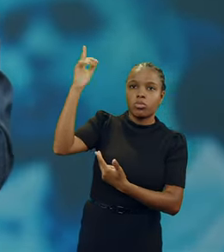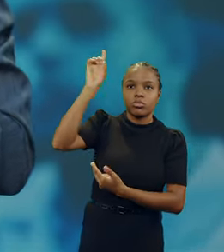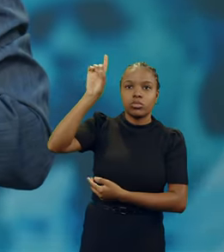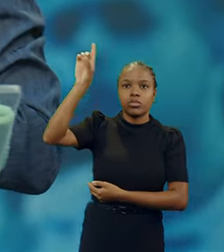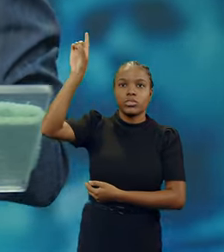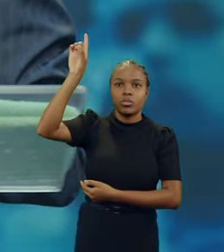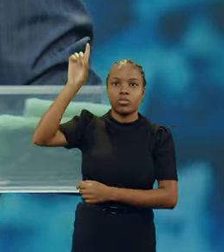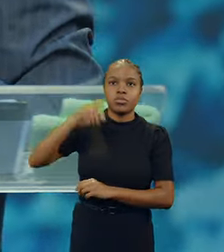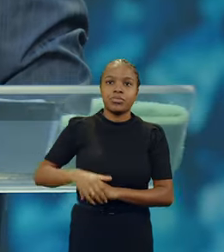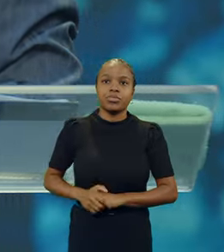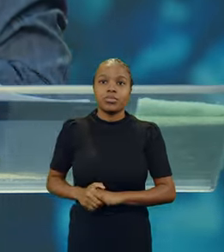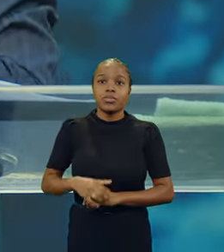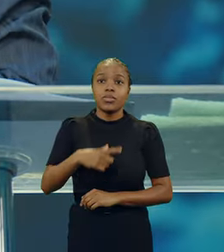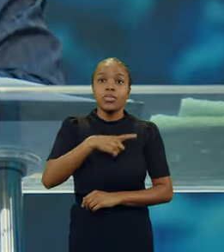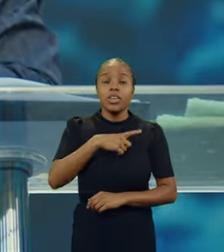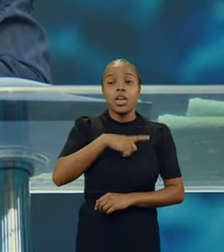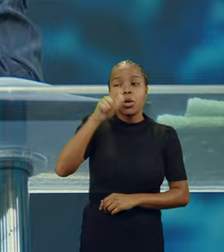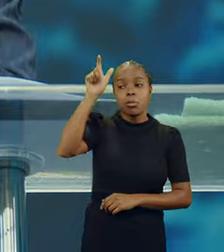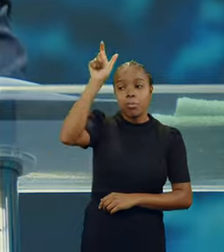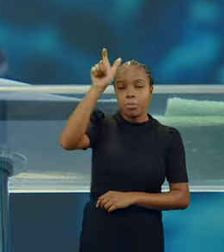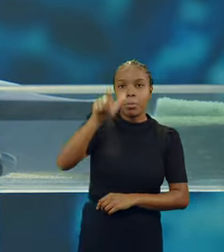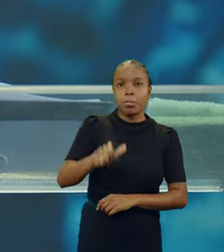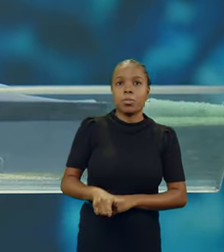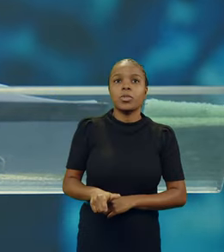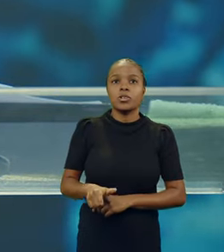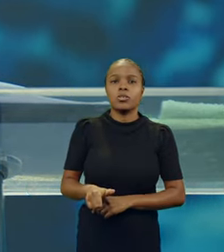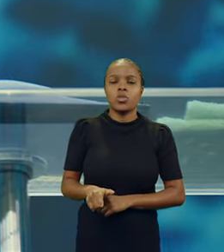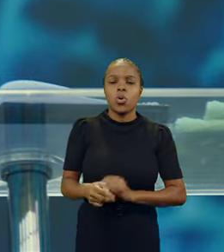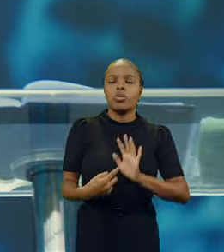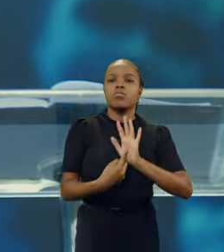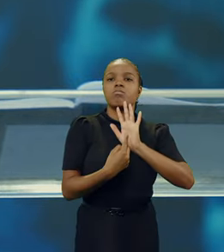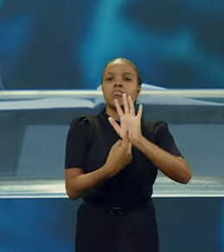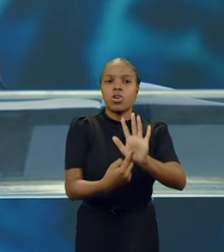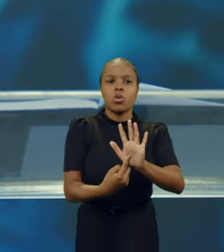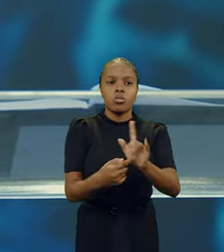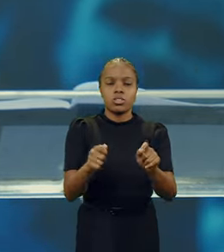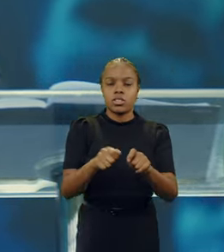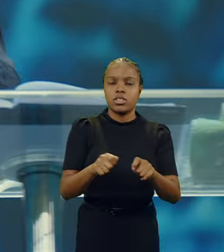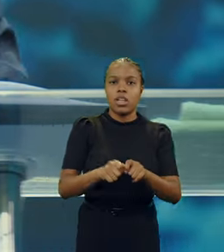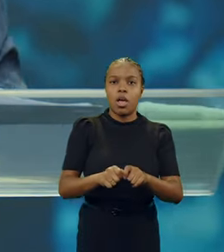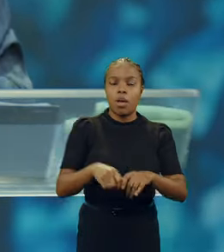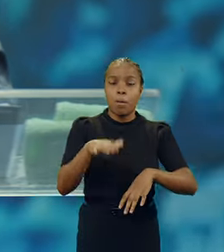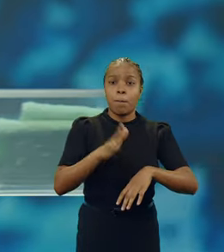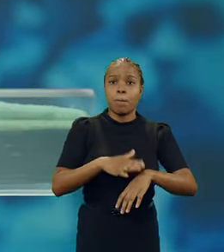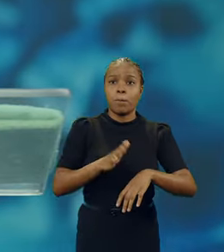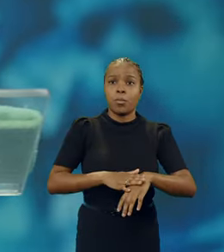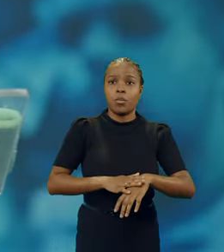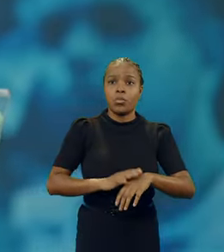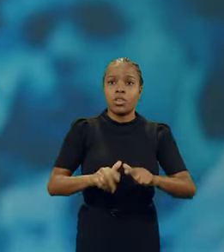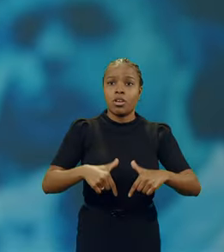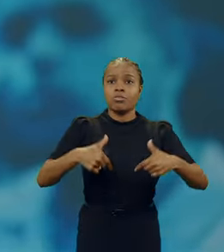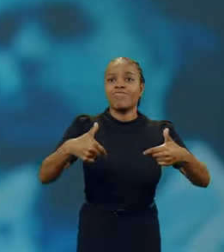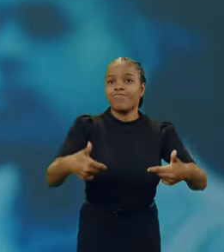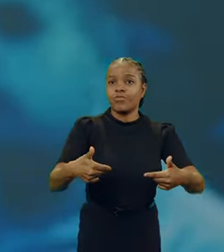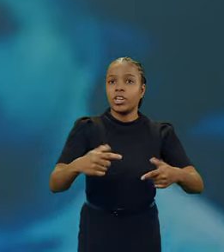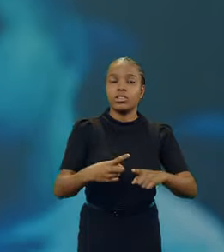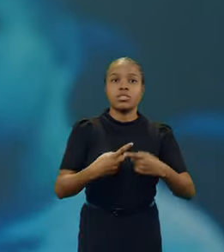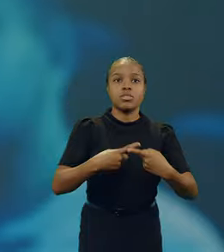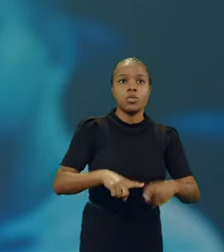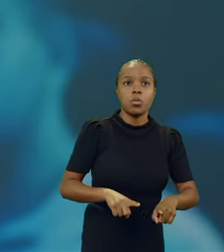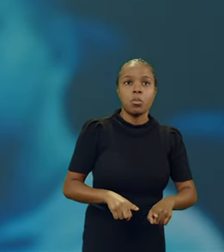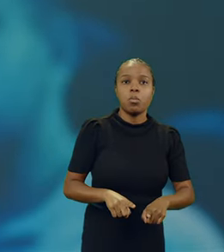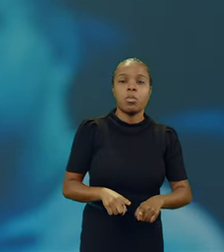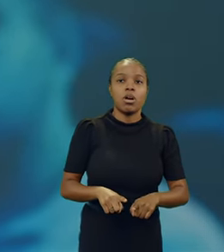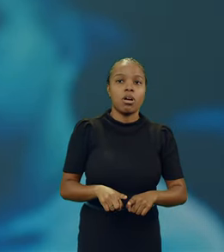Tem gente dando a impressão que está gerando muito, mas infelizmente está gerando muito